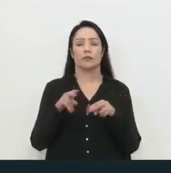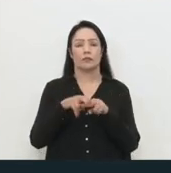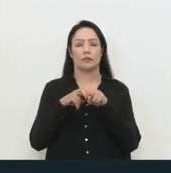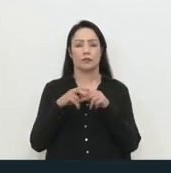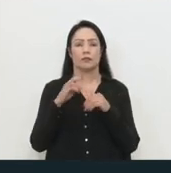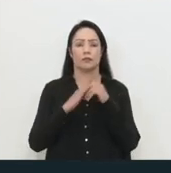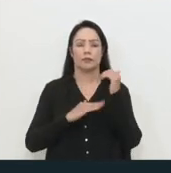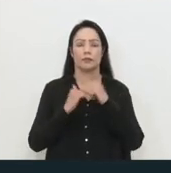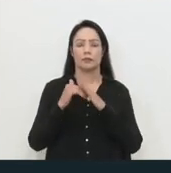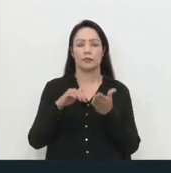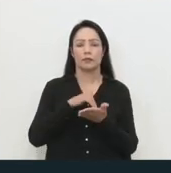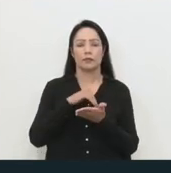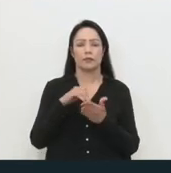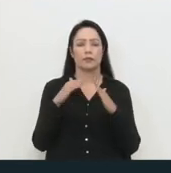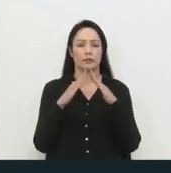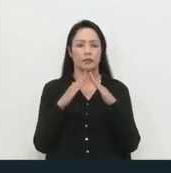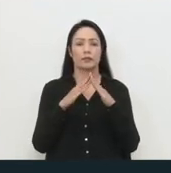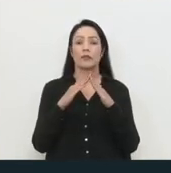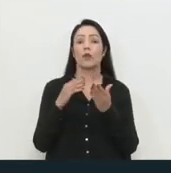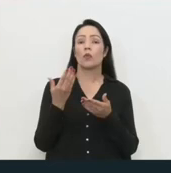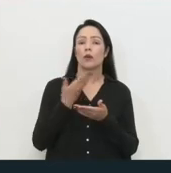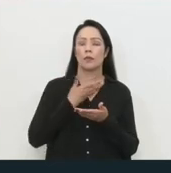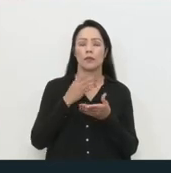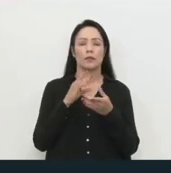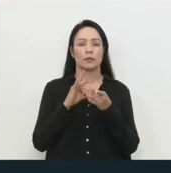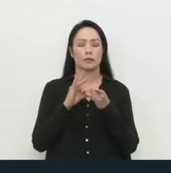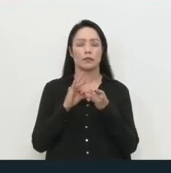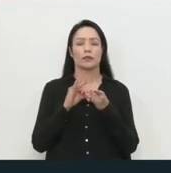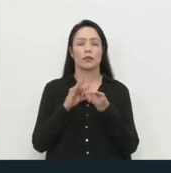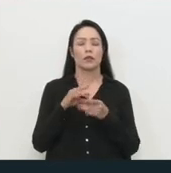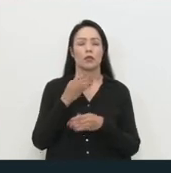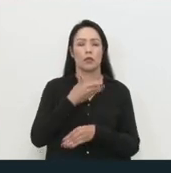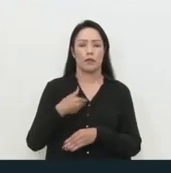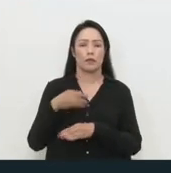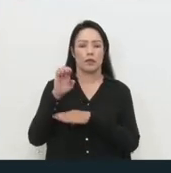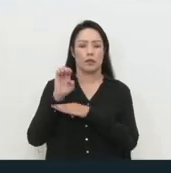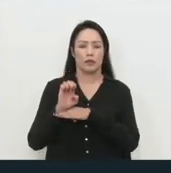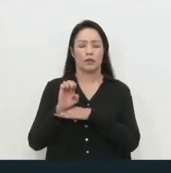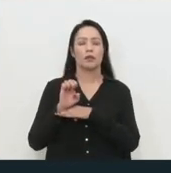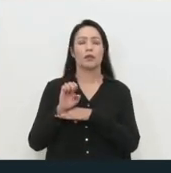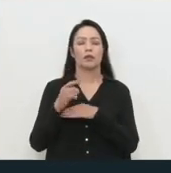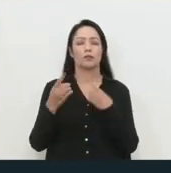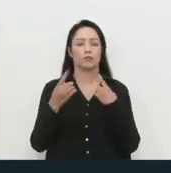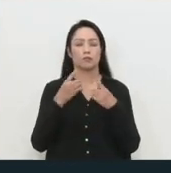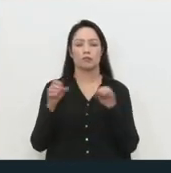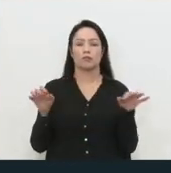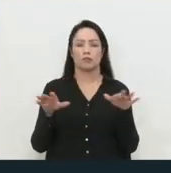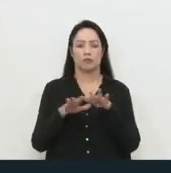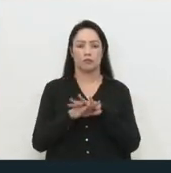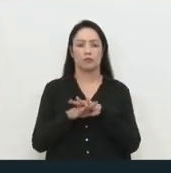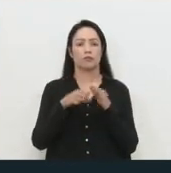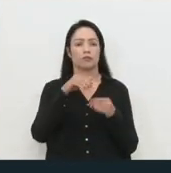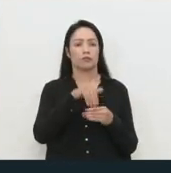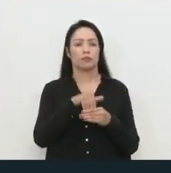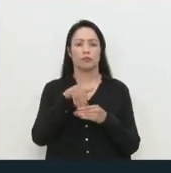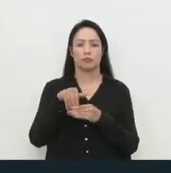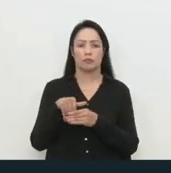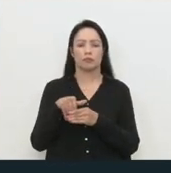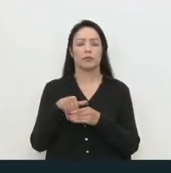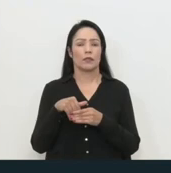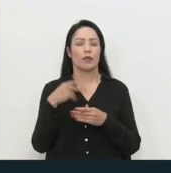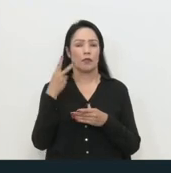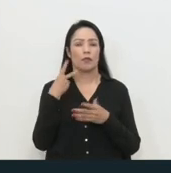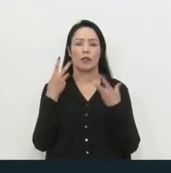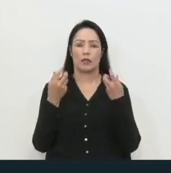da Secretaria de Habitação eu parceria com o governador em discussão encerra da discussão em votação os vereadores